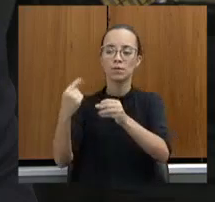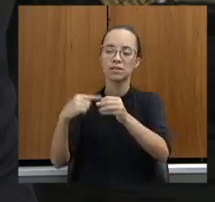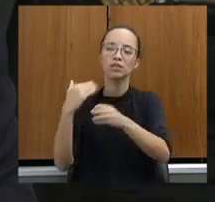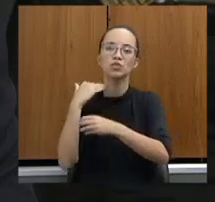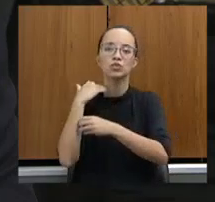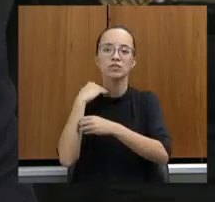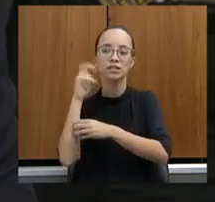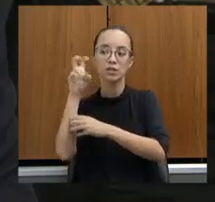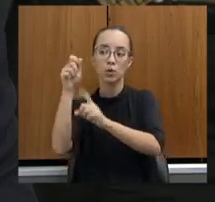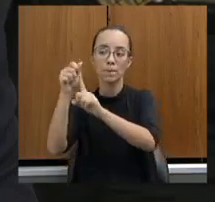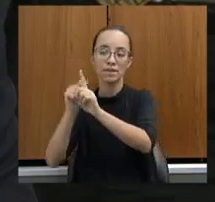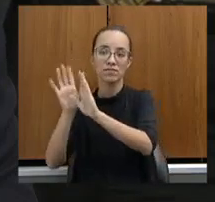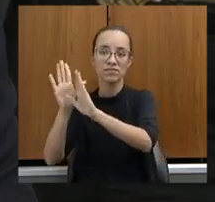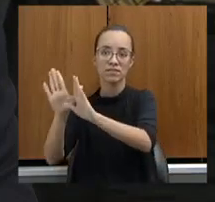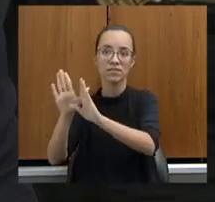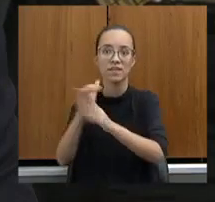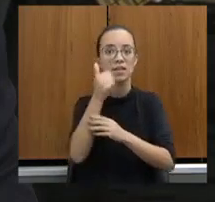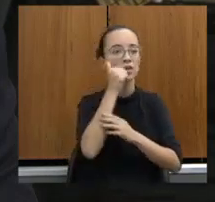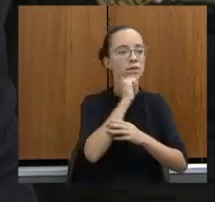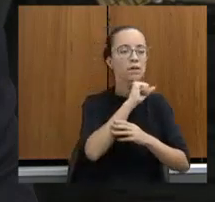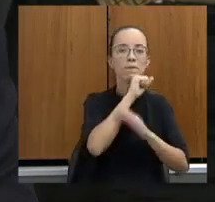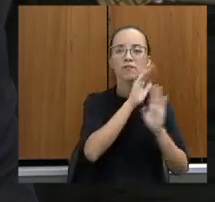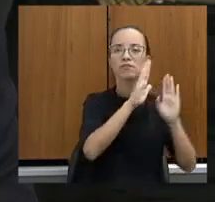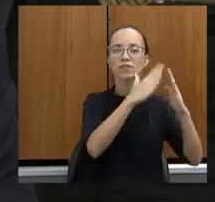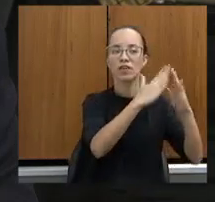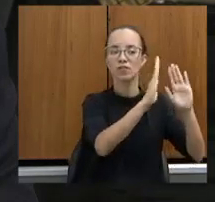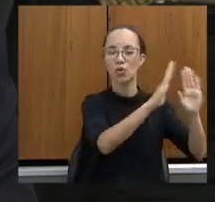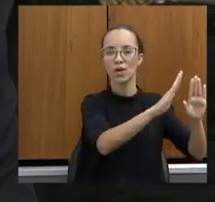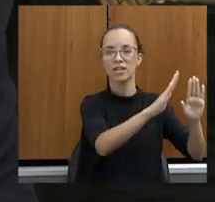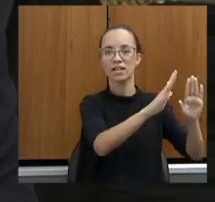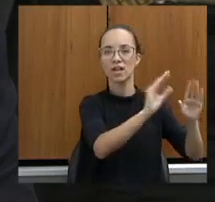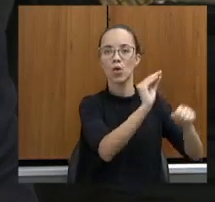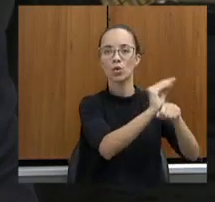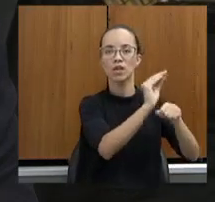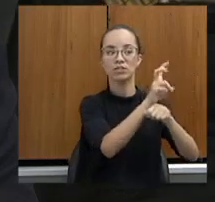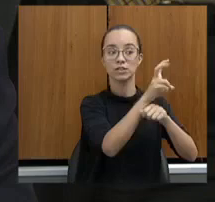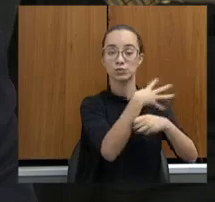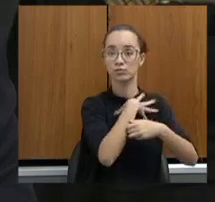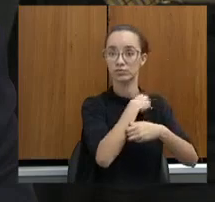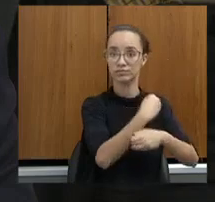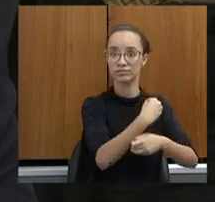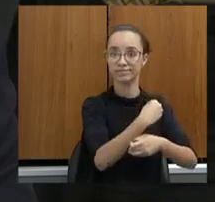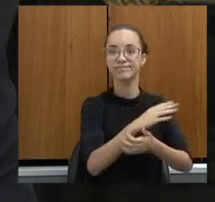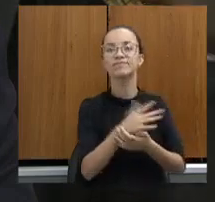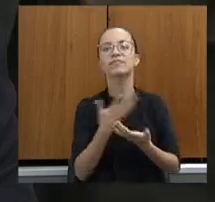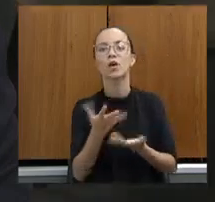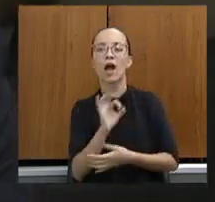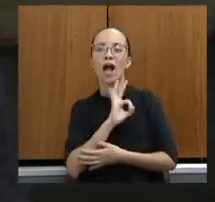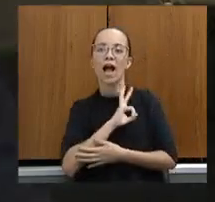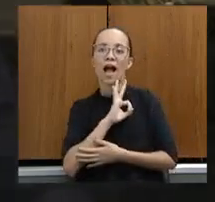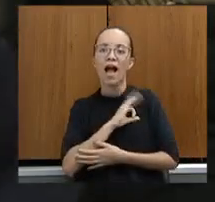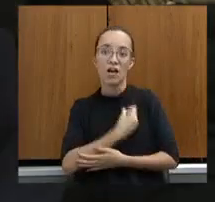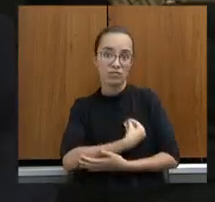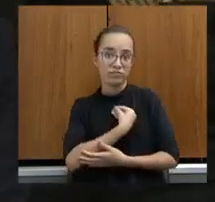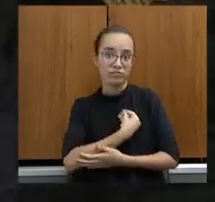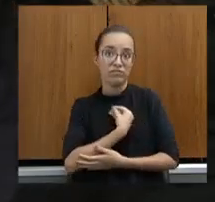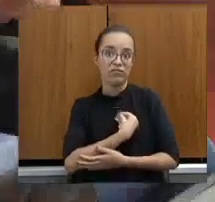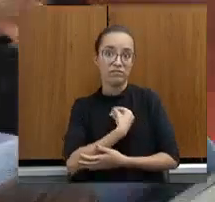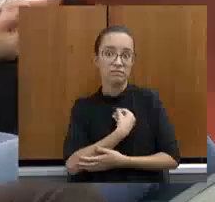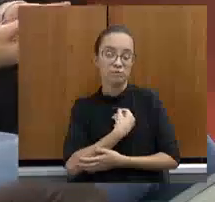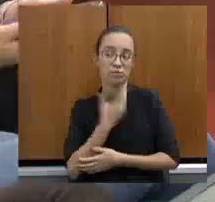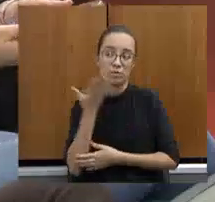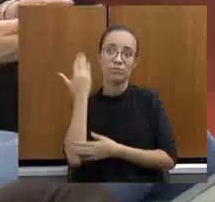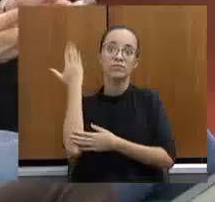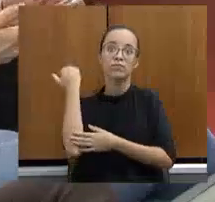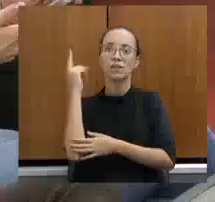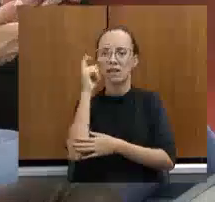e minha mãe cuidando de cinco filhos sozinha então a vida do policial especialmente daquela altura não